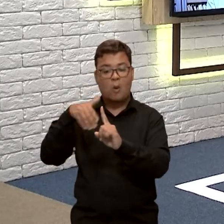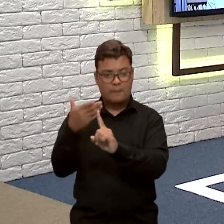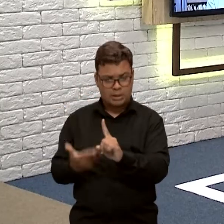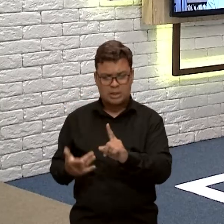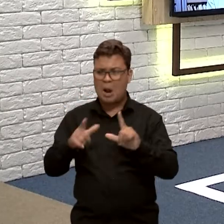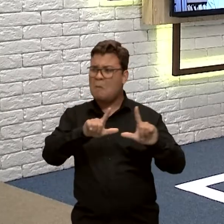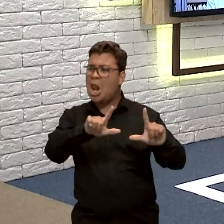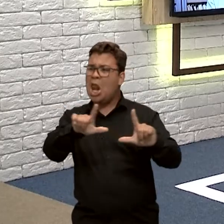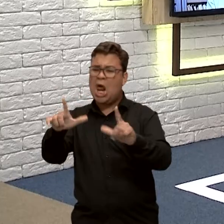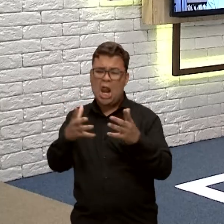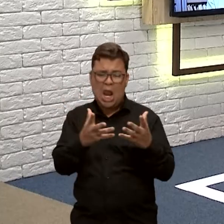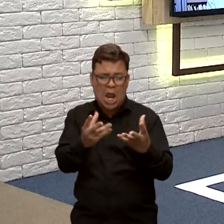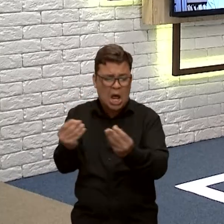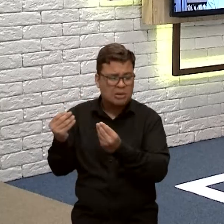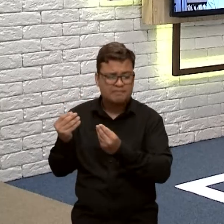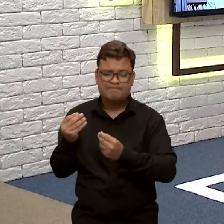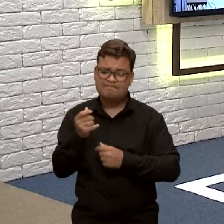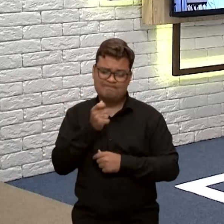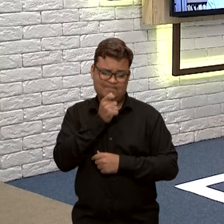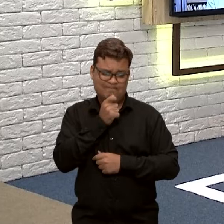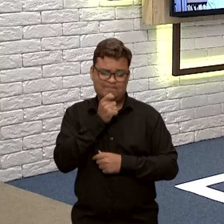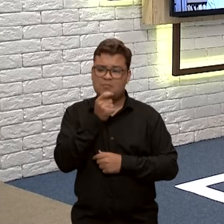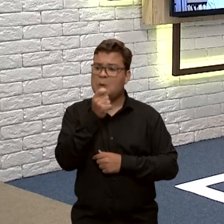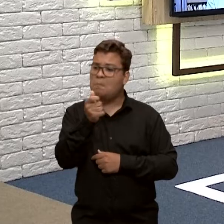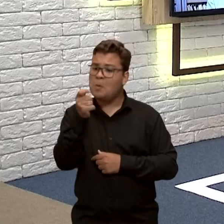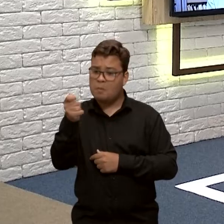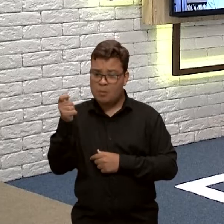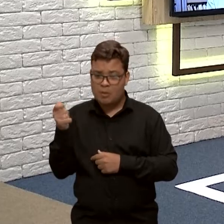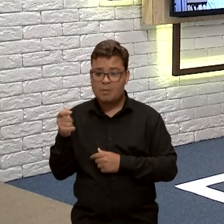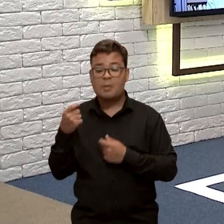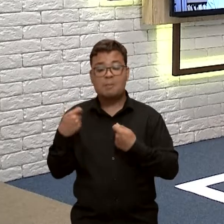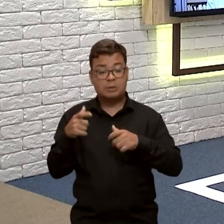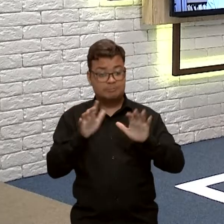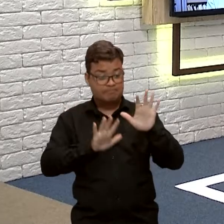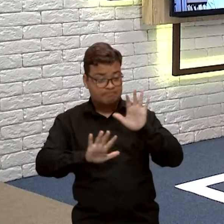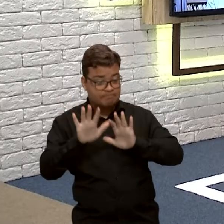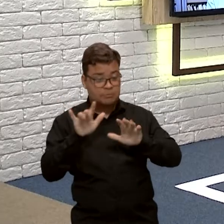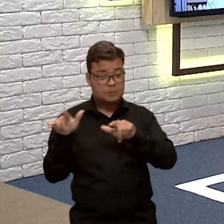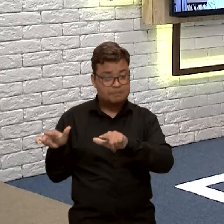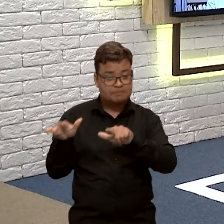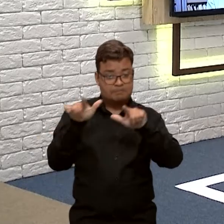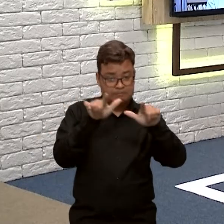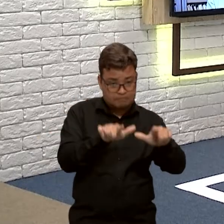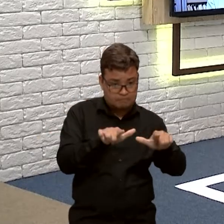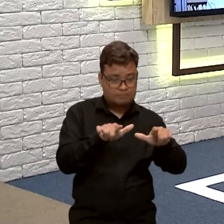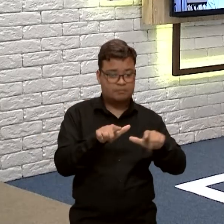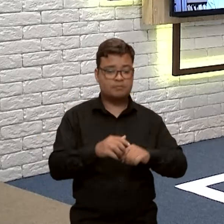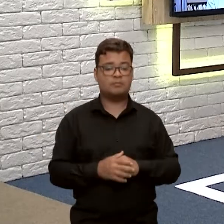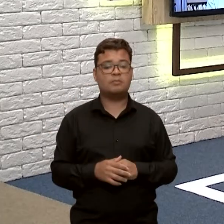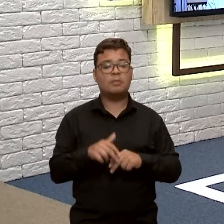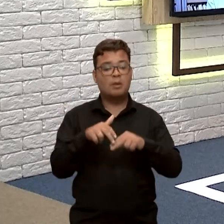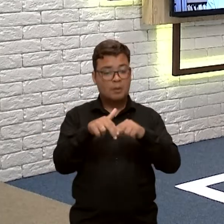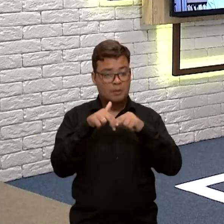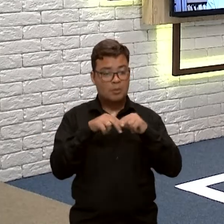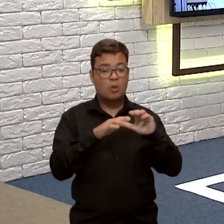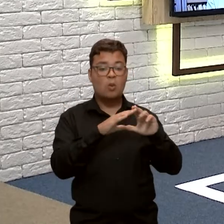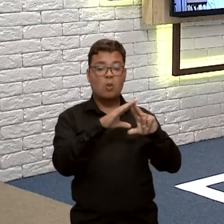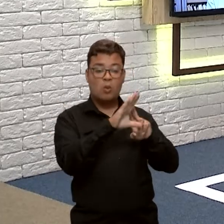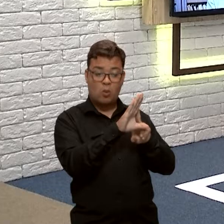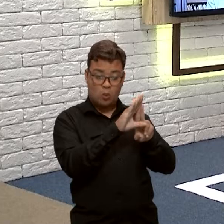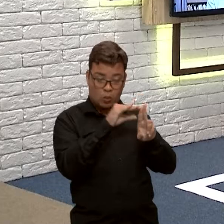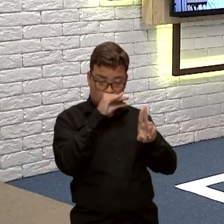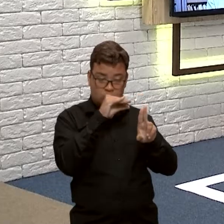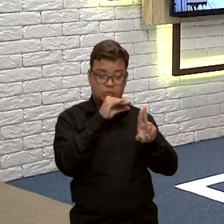muito cuidadoso ao se conceder esse título. Professor, então, por isso, o crivo do Conselho Universitário, de